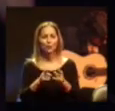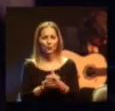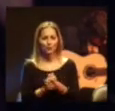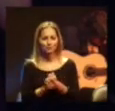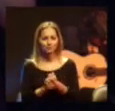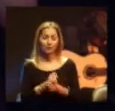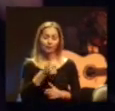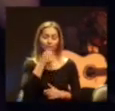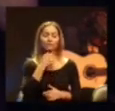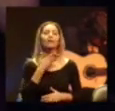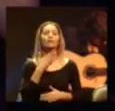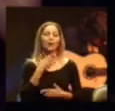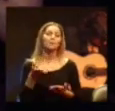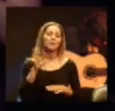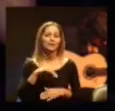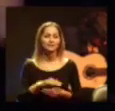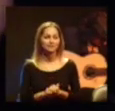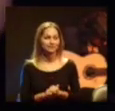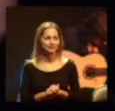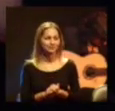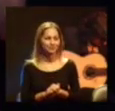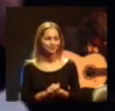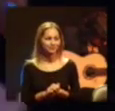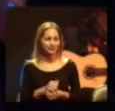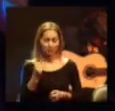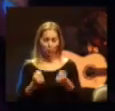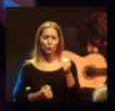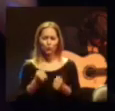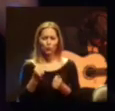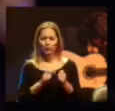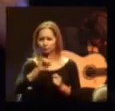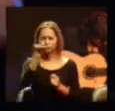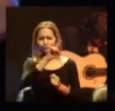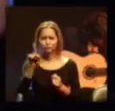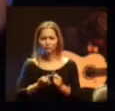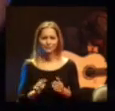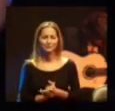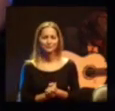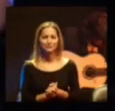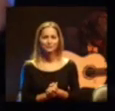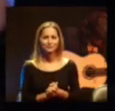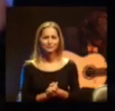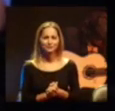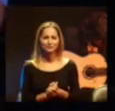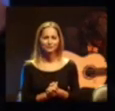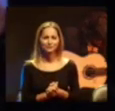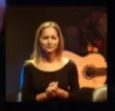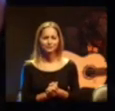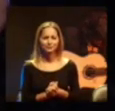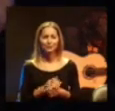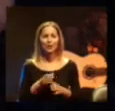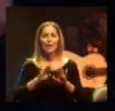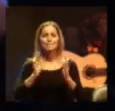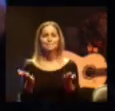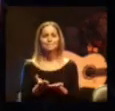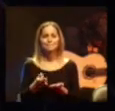além do vocal? E correr em palco, não é? E correr em palco de um lado para o outro, exatamente. Costumo fazer pilates. Pilates, que gosto